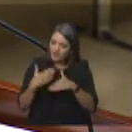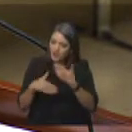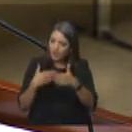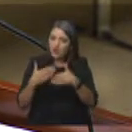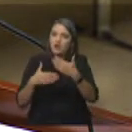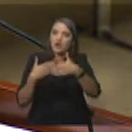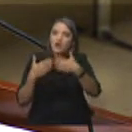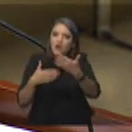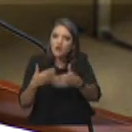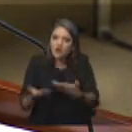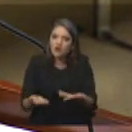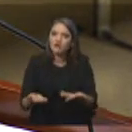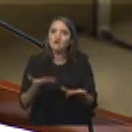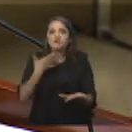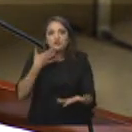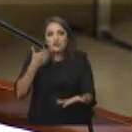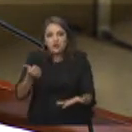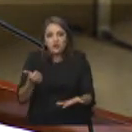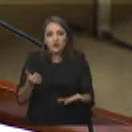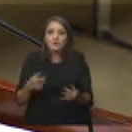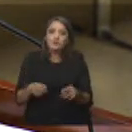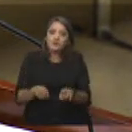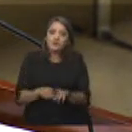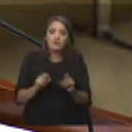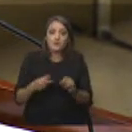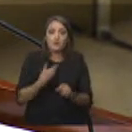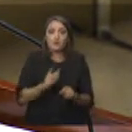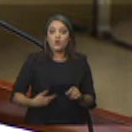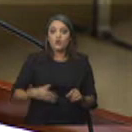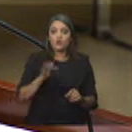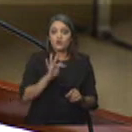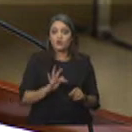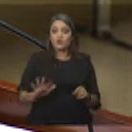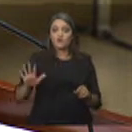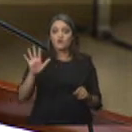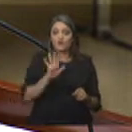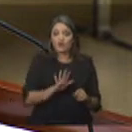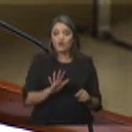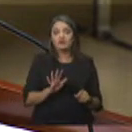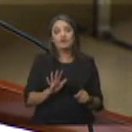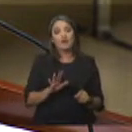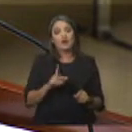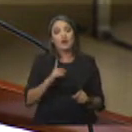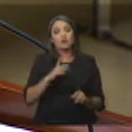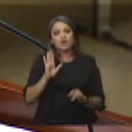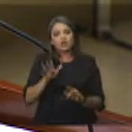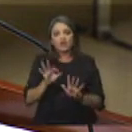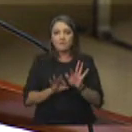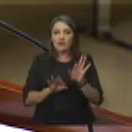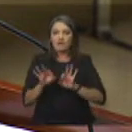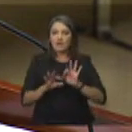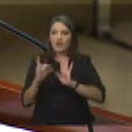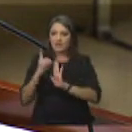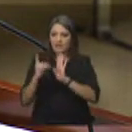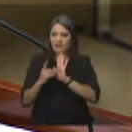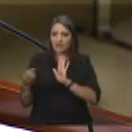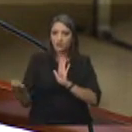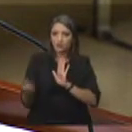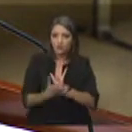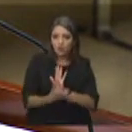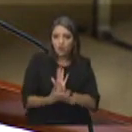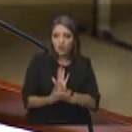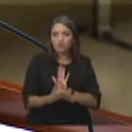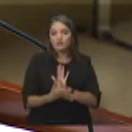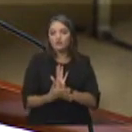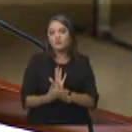mais, eu afianço aqui e deixo claro que o governo federal tem e já está gestando um novo decreto para que possamos, em conjunto,